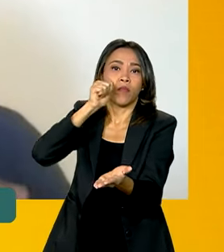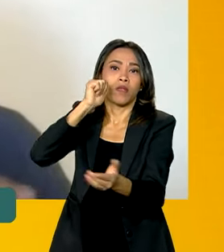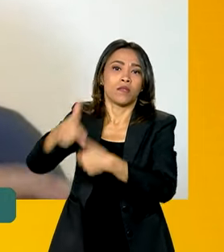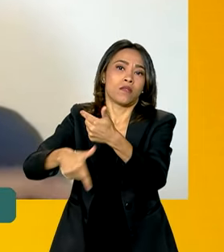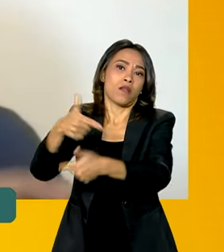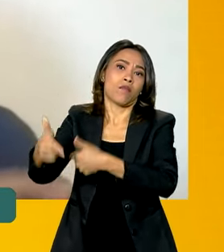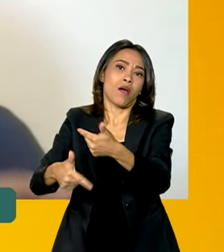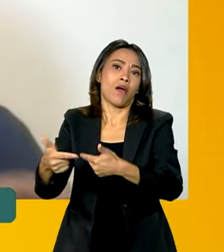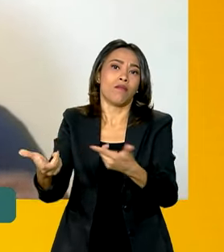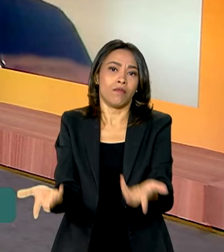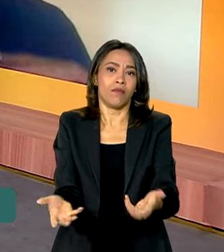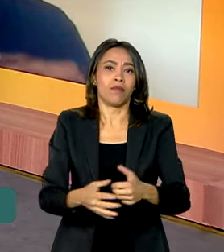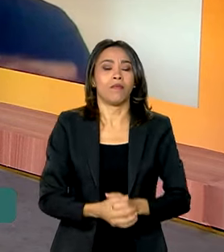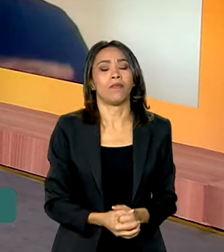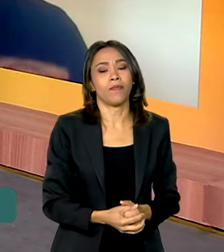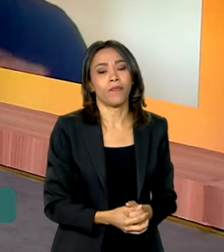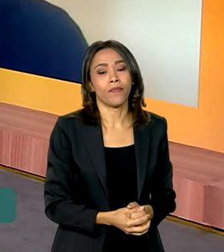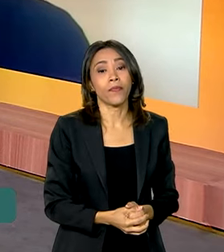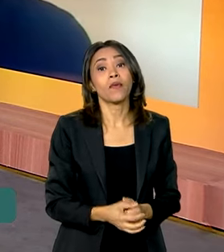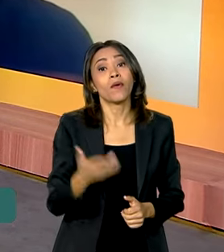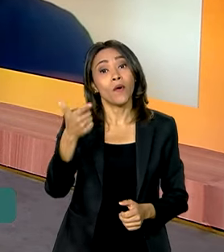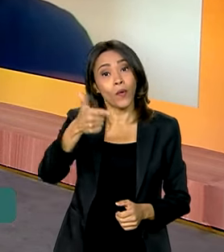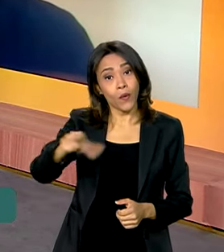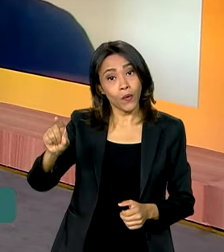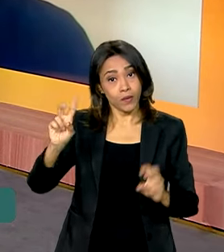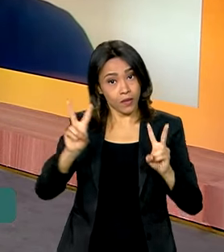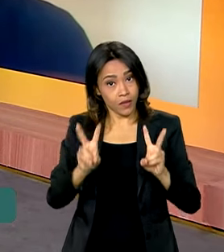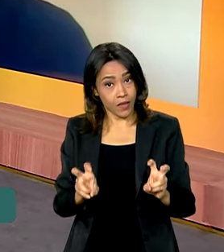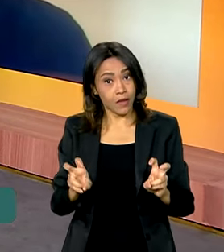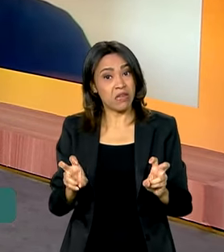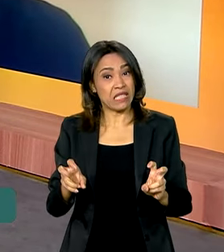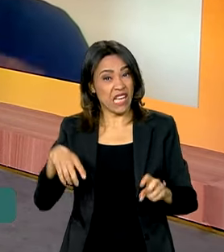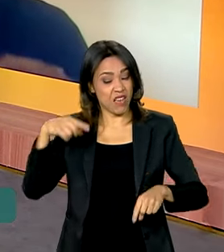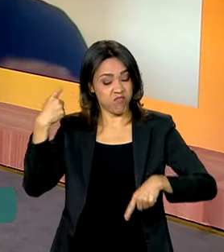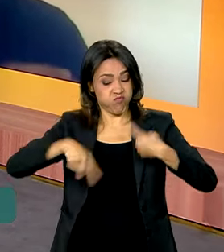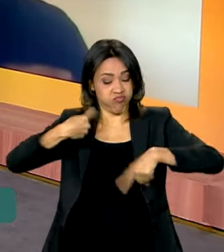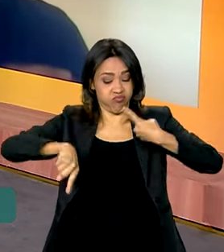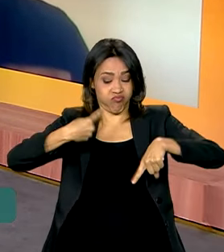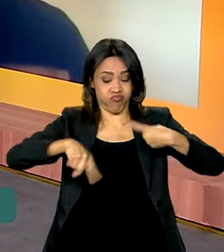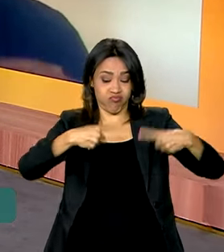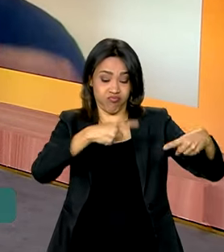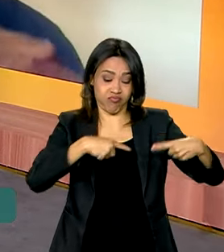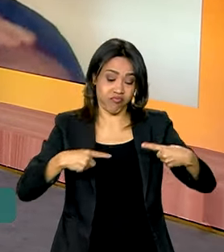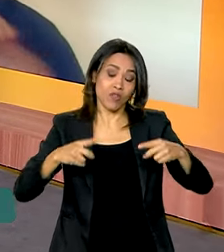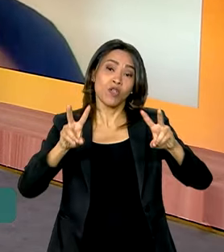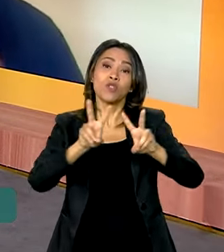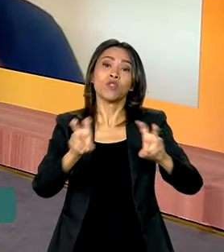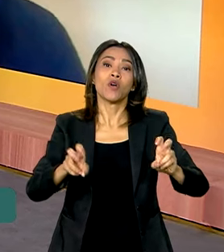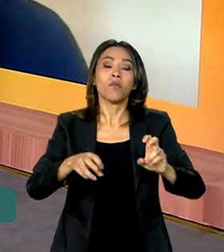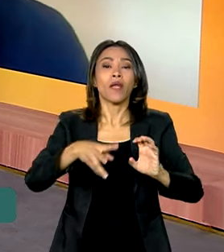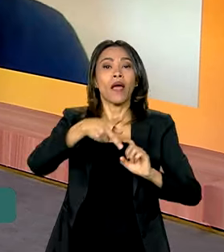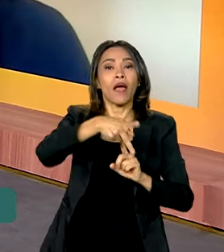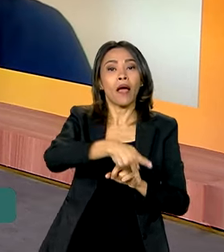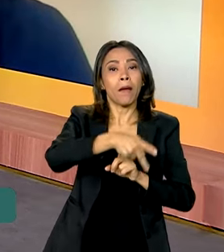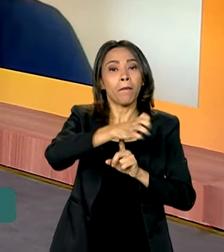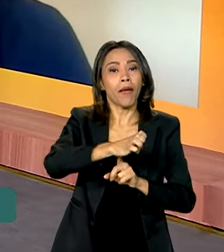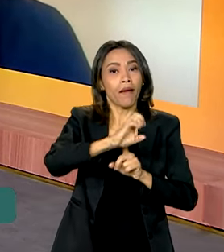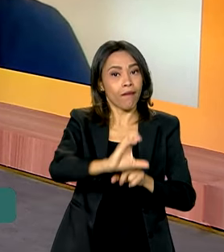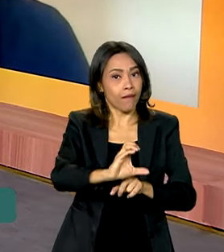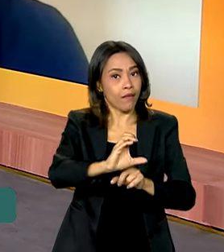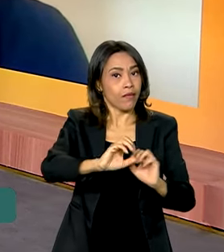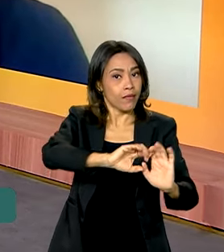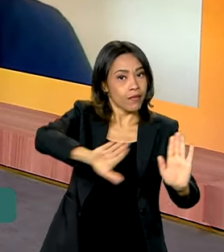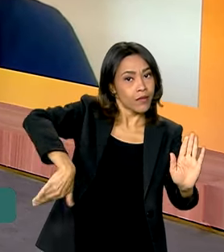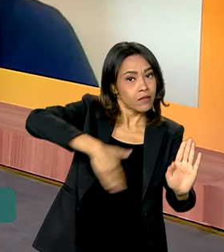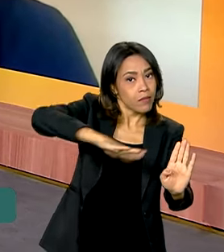manguezal. Diretora, agora a gente vai tratar de um assunto que é polêmico, a PEC das praias, essa proposta que está sendo